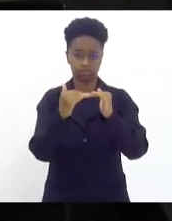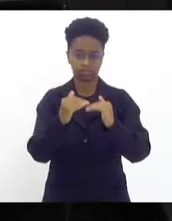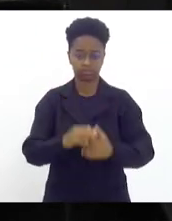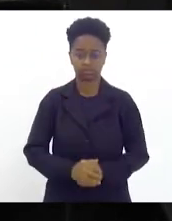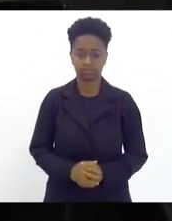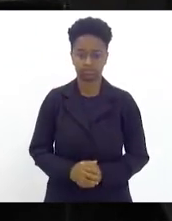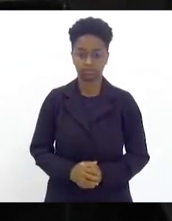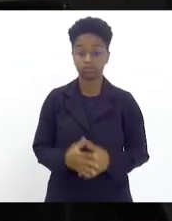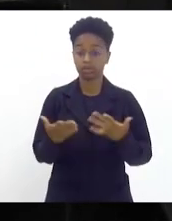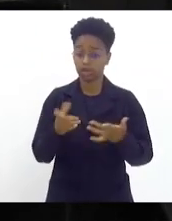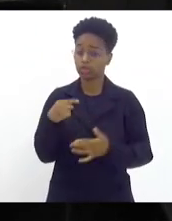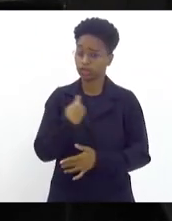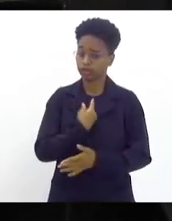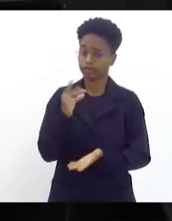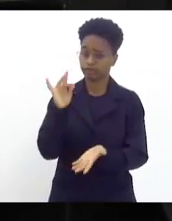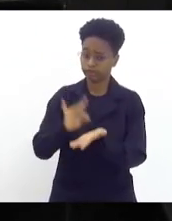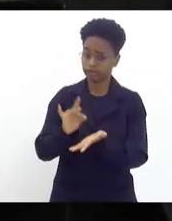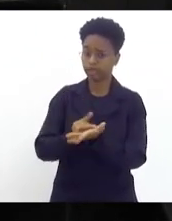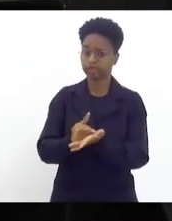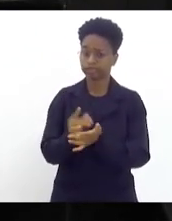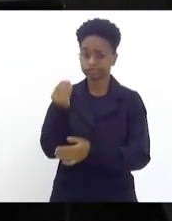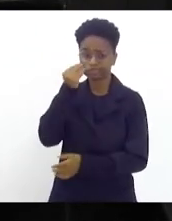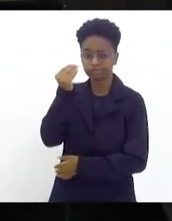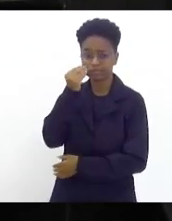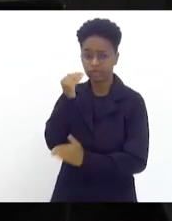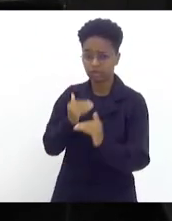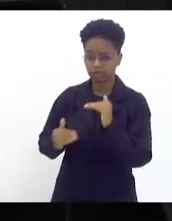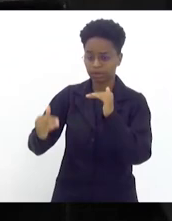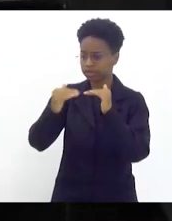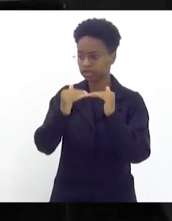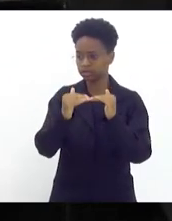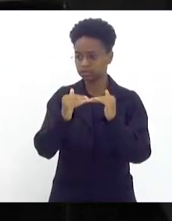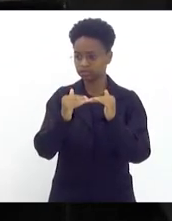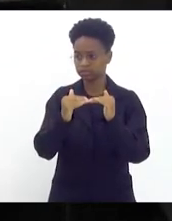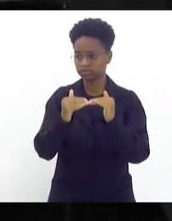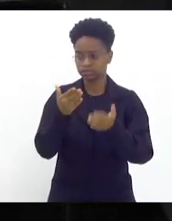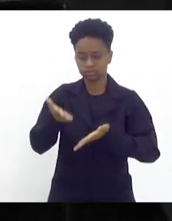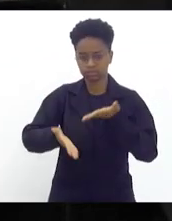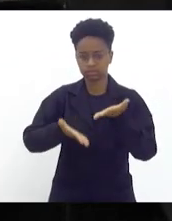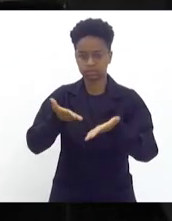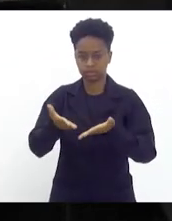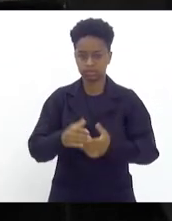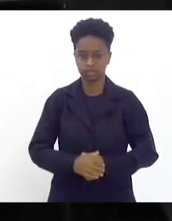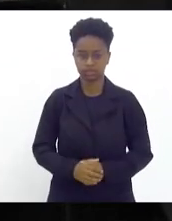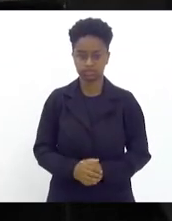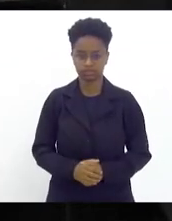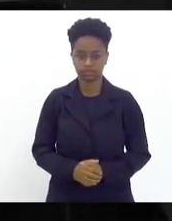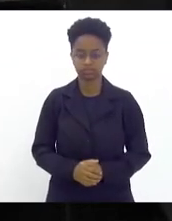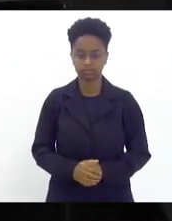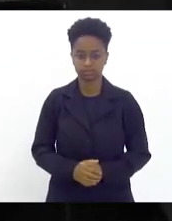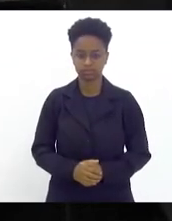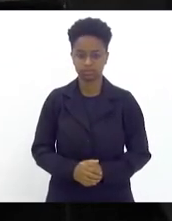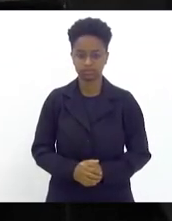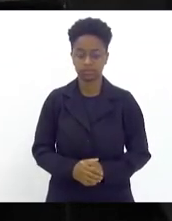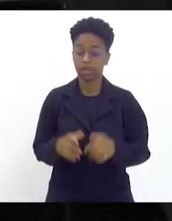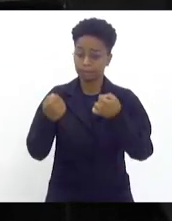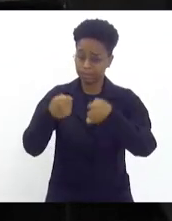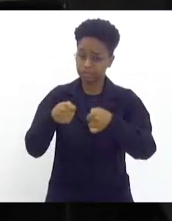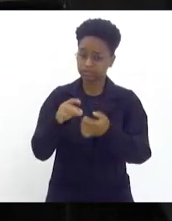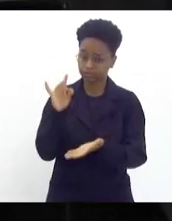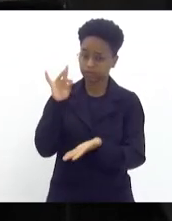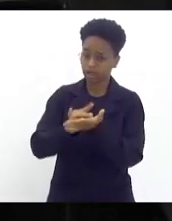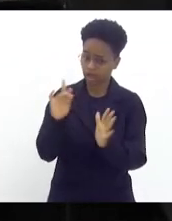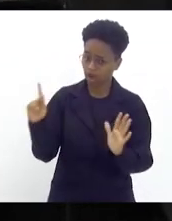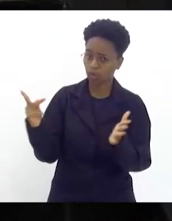E é isso que nós buscamos a igualdade nesse tratamento Isso deve ser e tem que ser e será